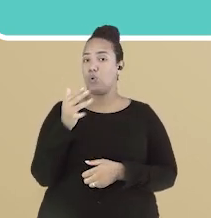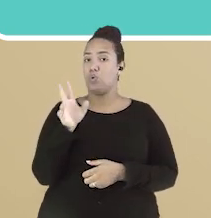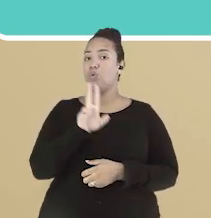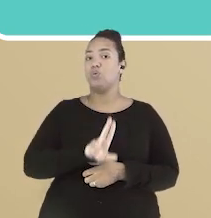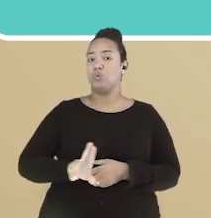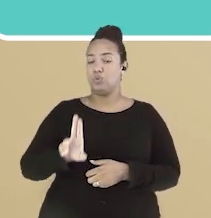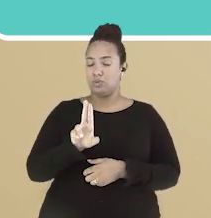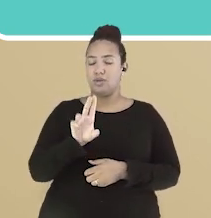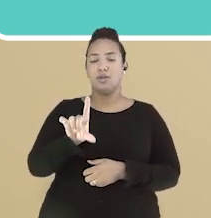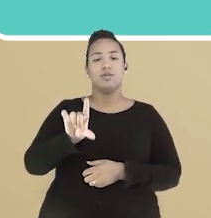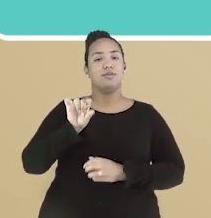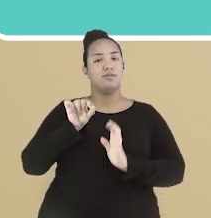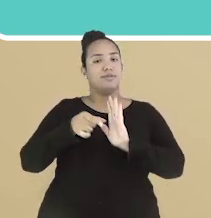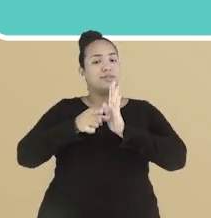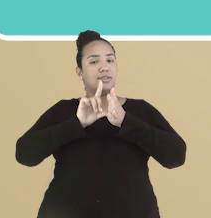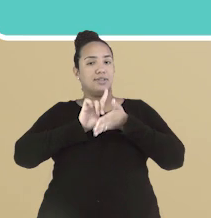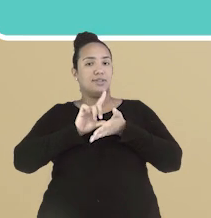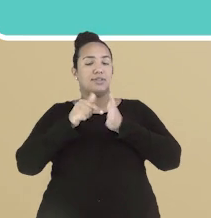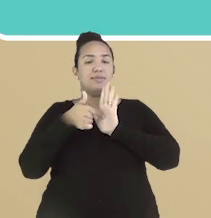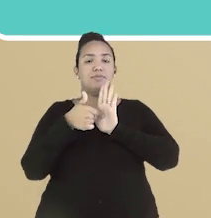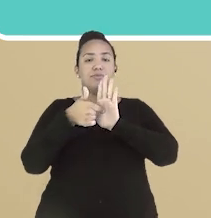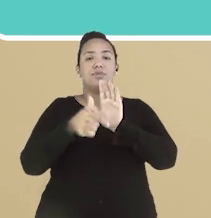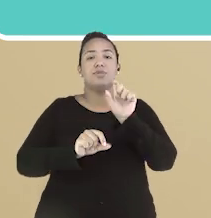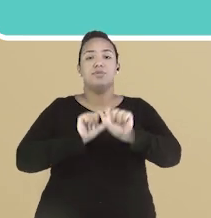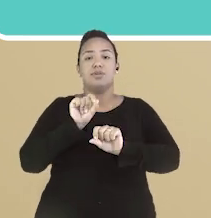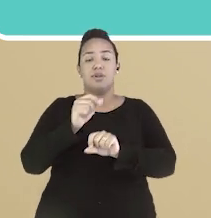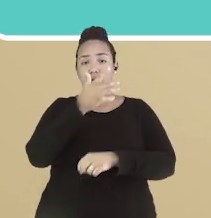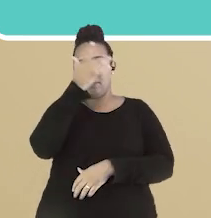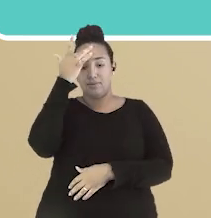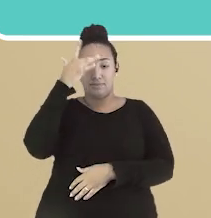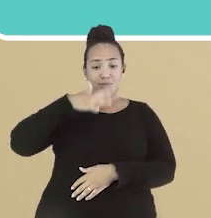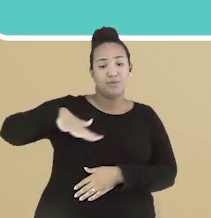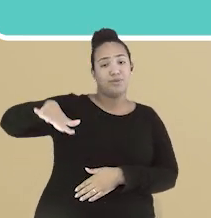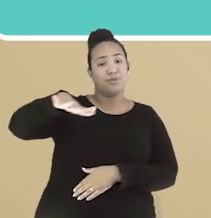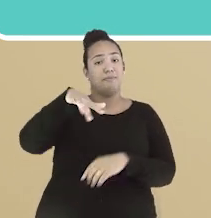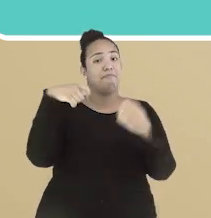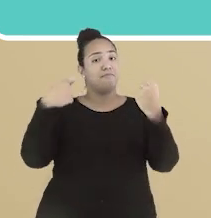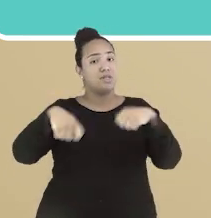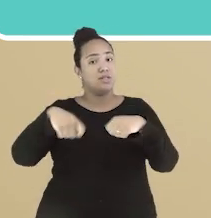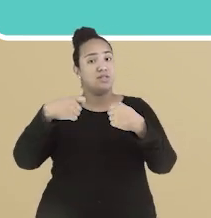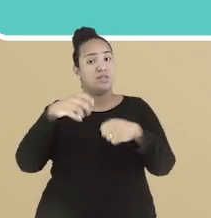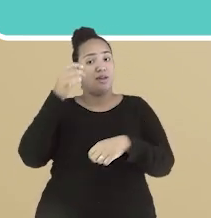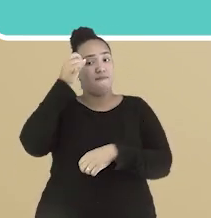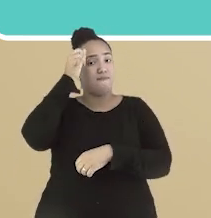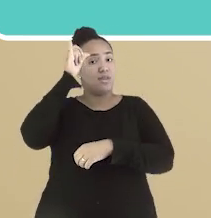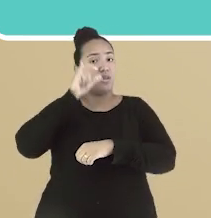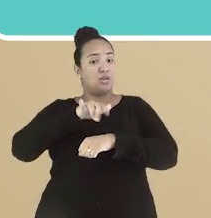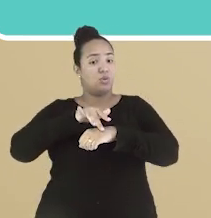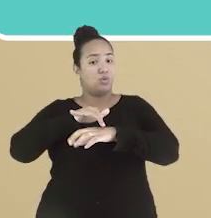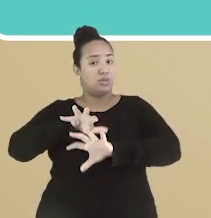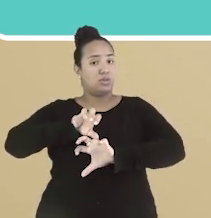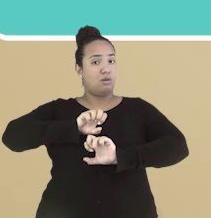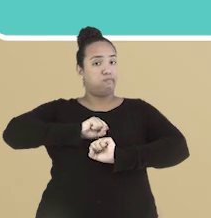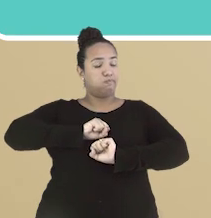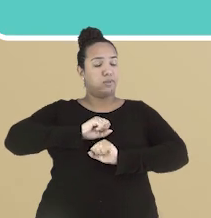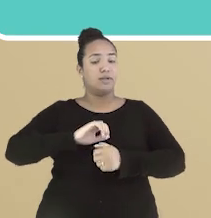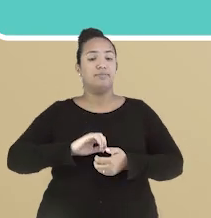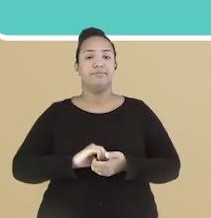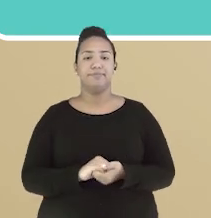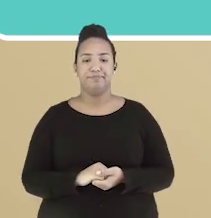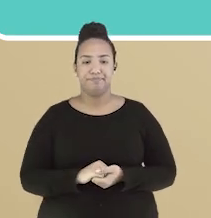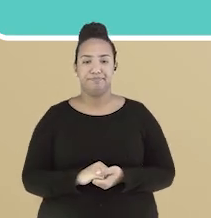foi escolhida com muito cuidado, para transmitirem a ideia de que as pessoas precisam se prevenir para terem saúde